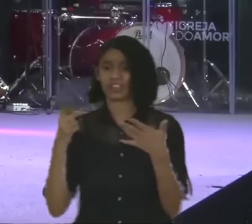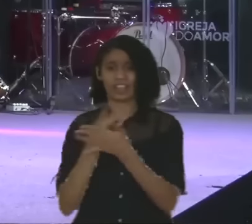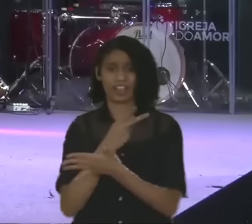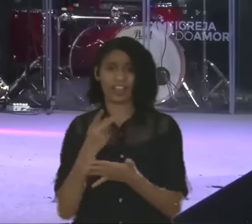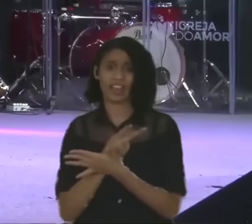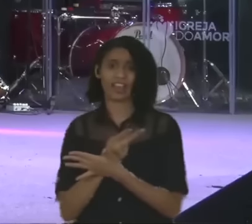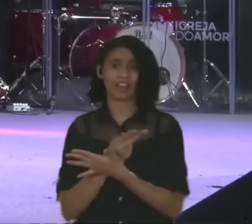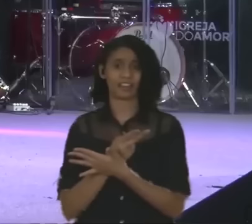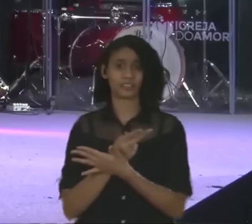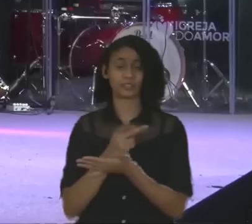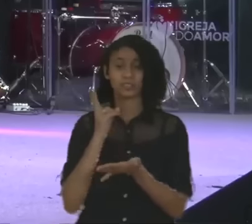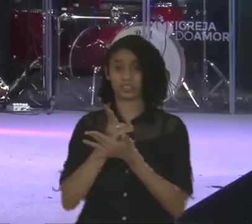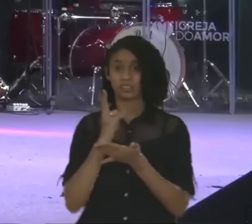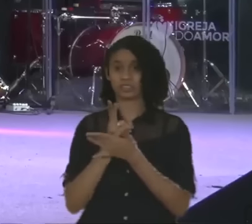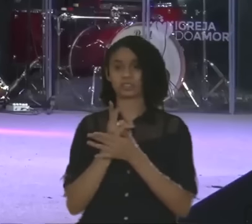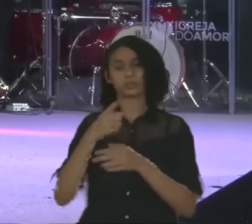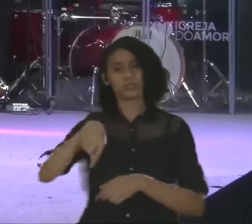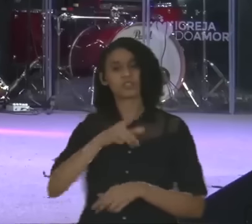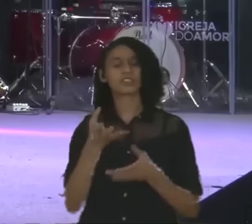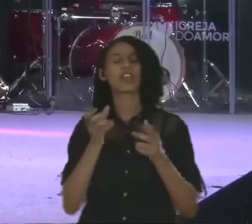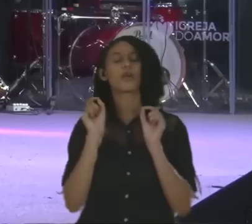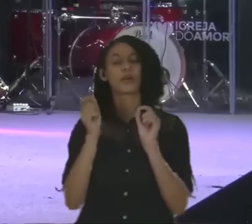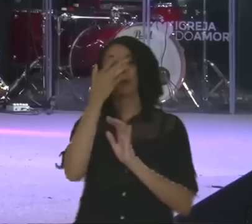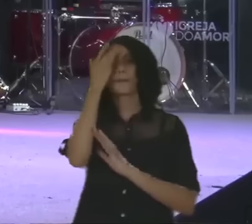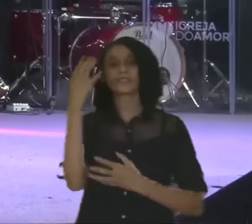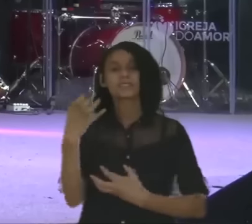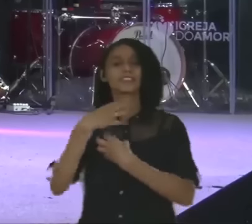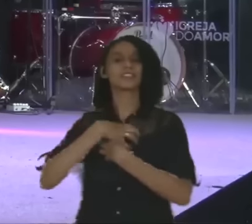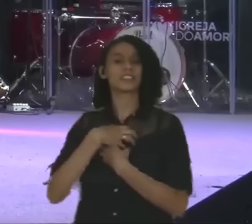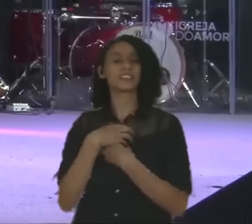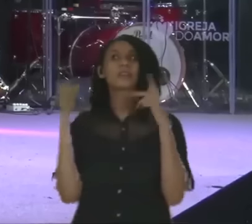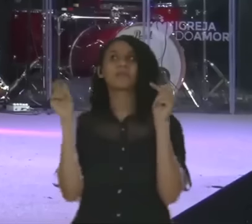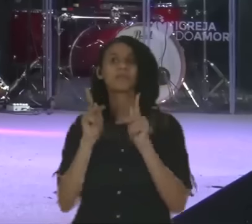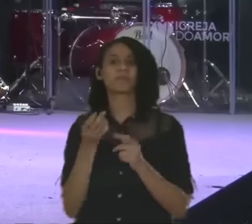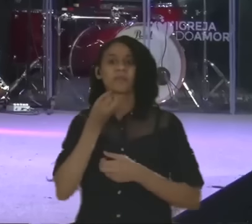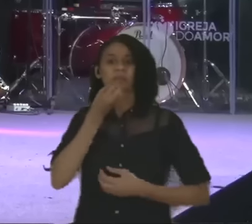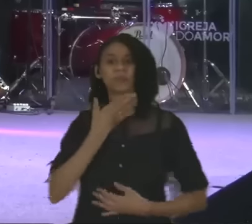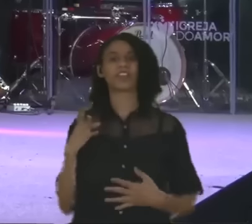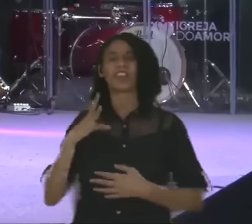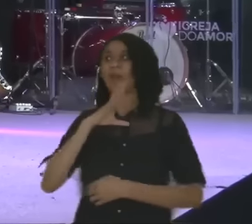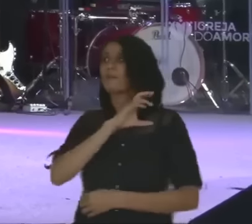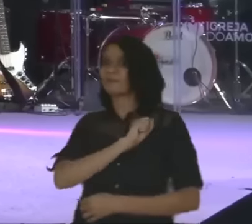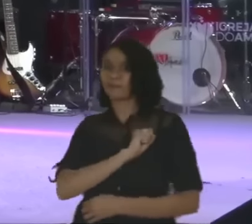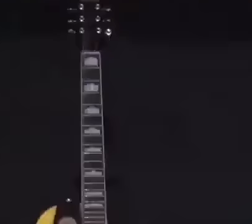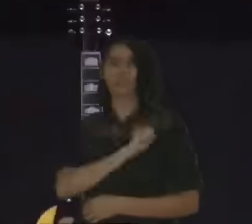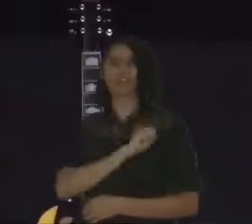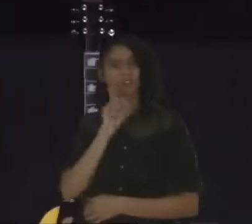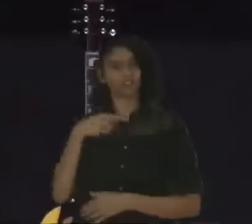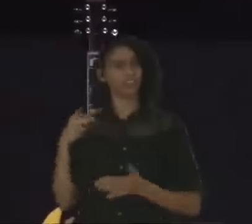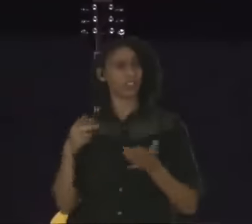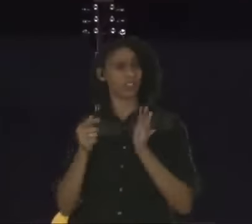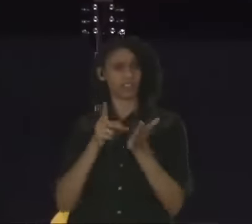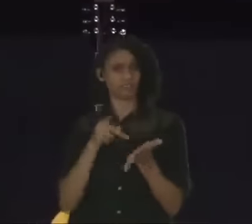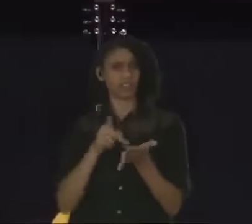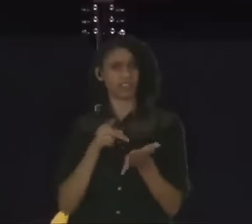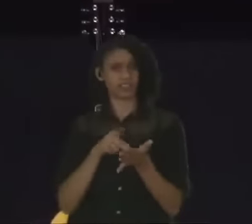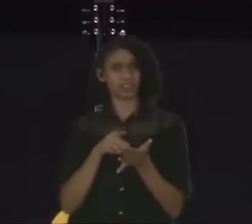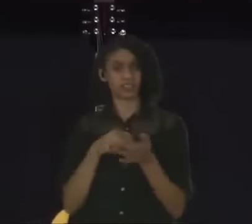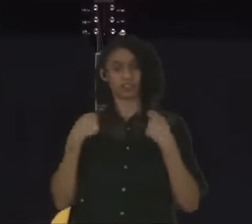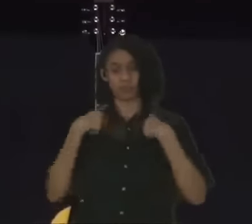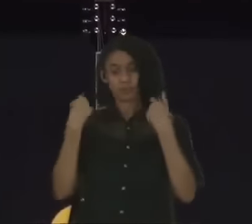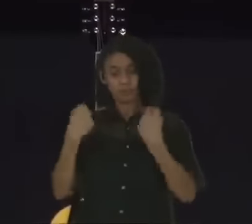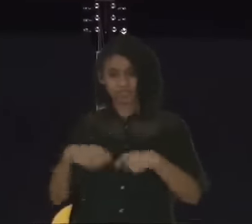tá fazendo de errado você quer estar perto de alguém que te sinta que você se sinta Amado que você se sinta à vontade não é verdade eu